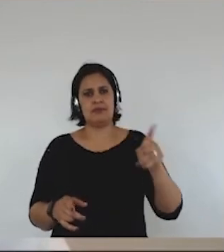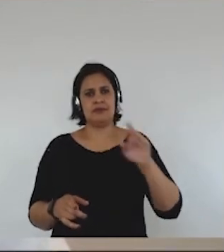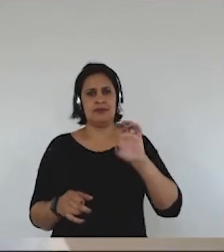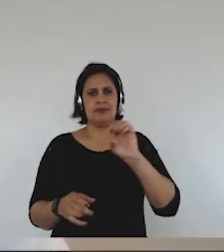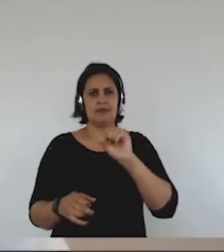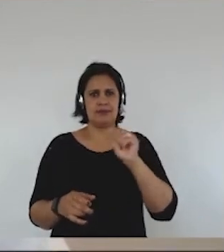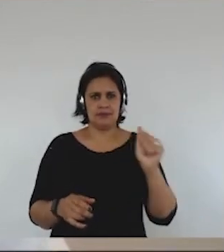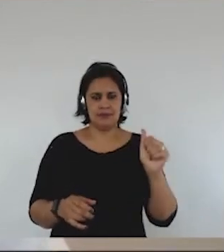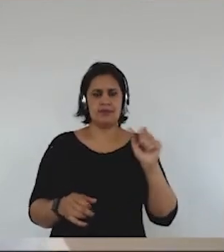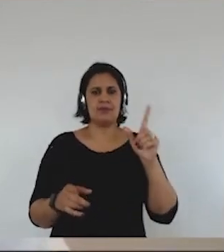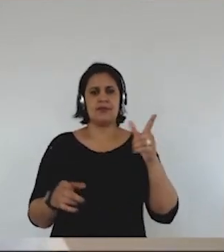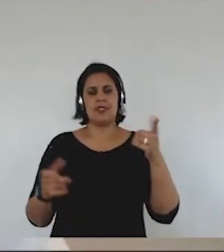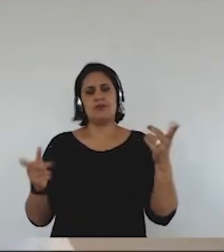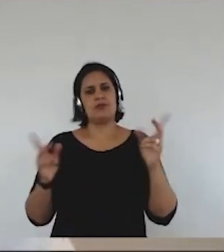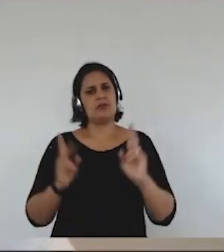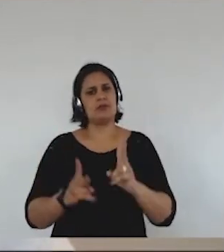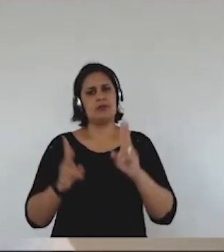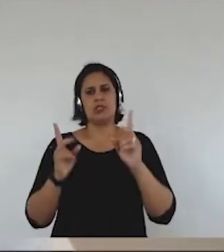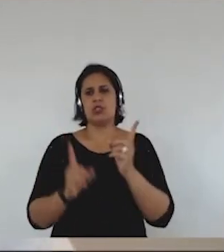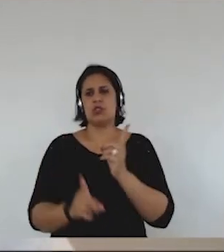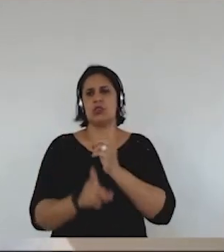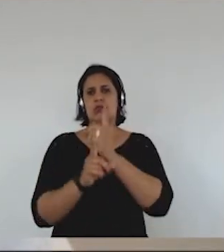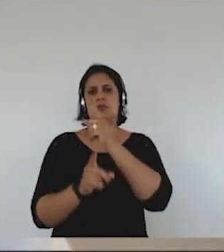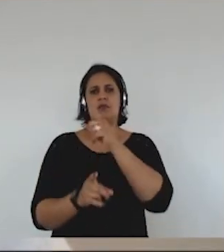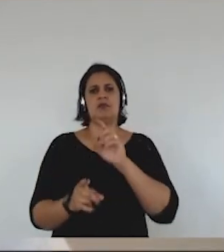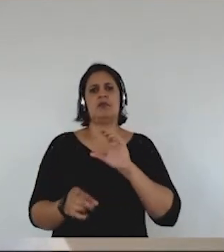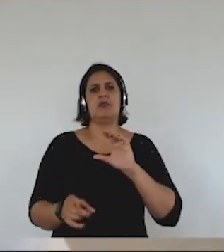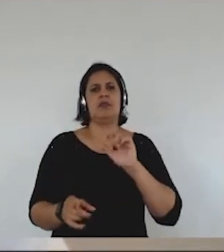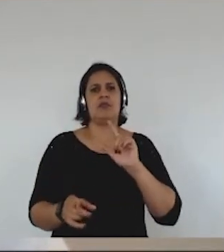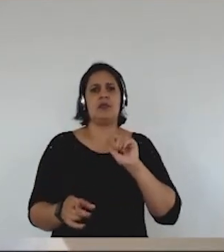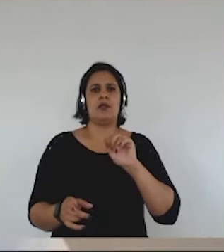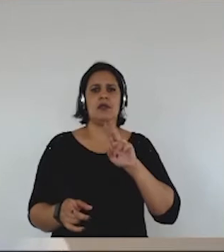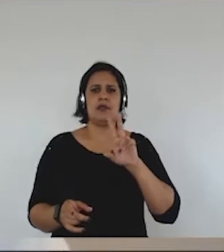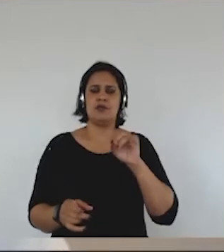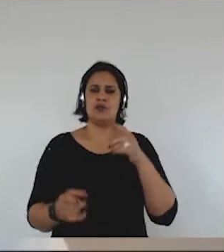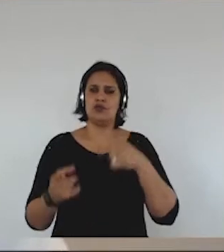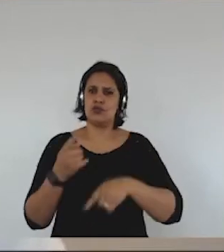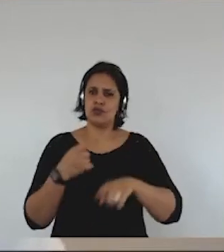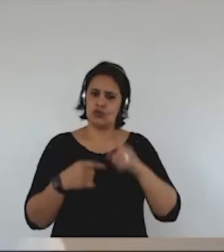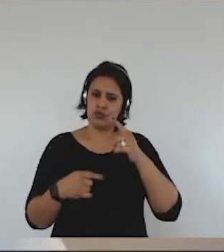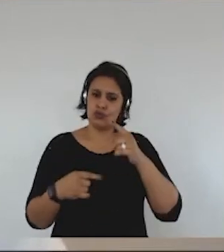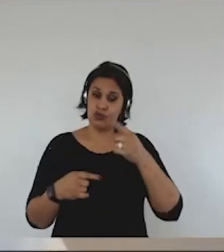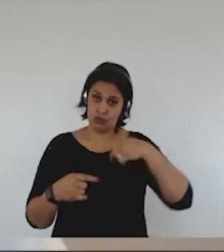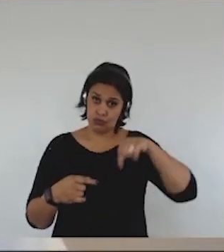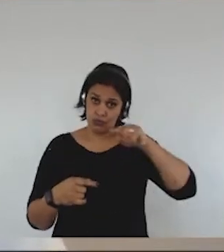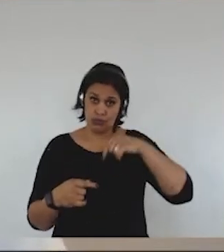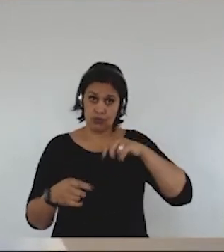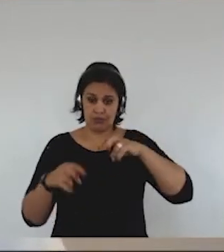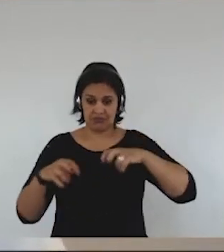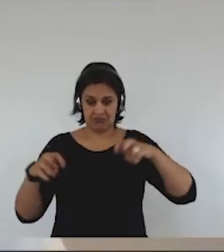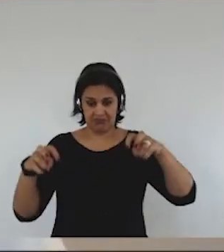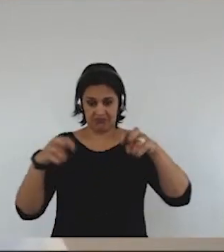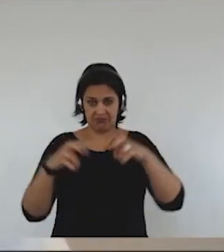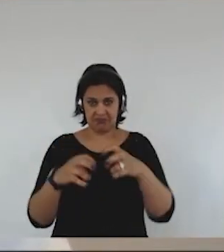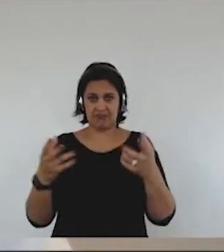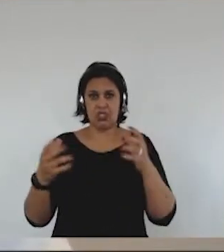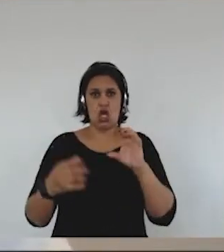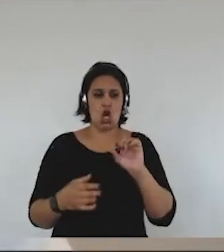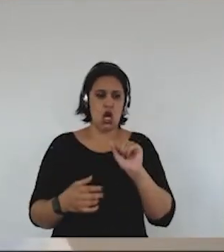poder reencontrar o meu amigo Cláudio, com quem sempre dividimos os bancos da OAB como